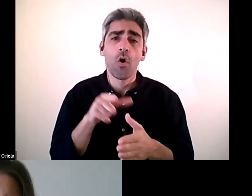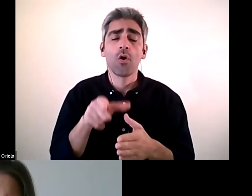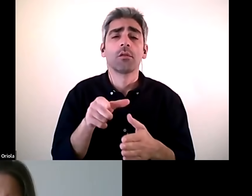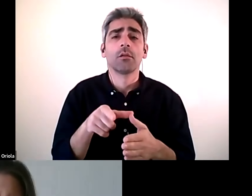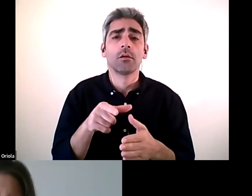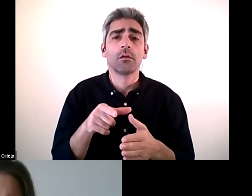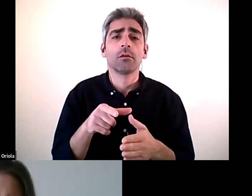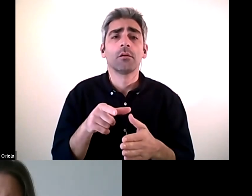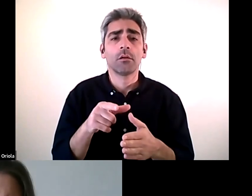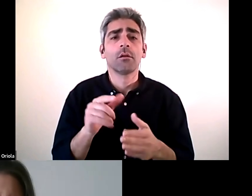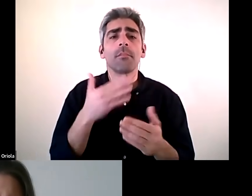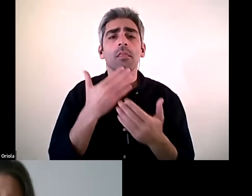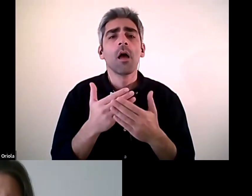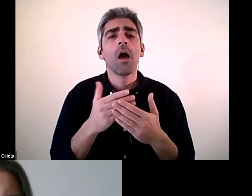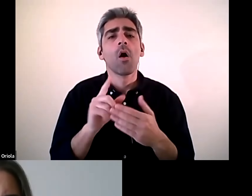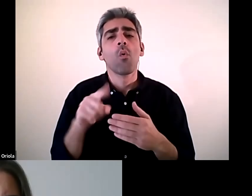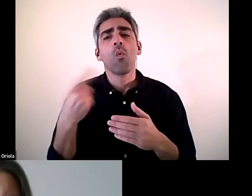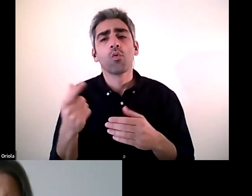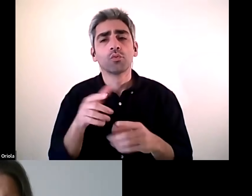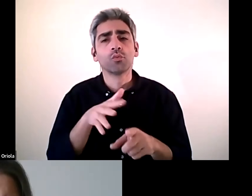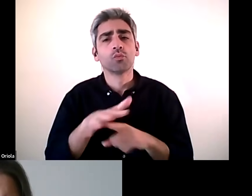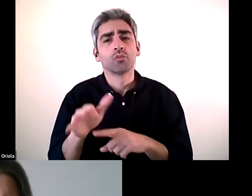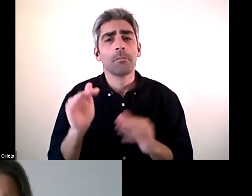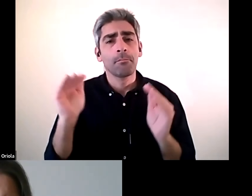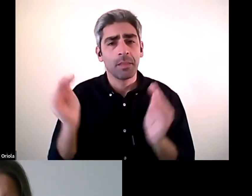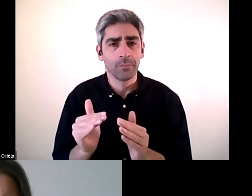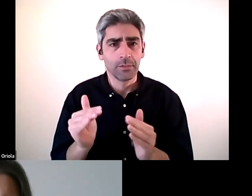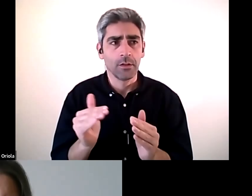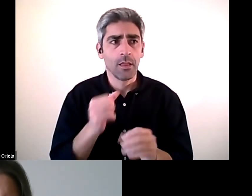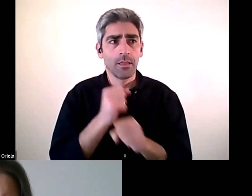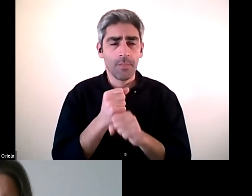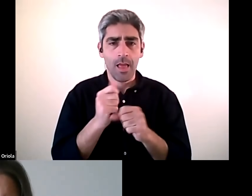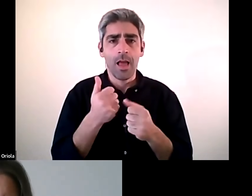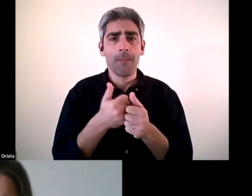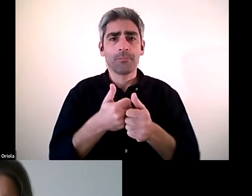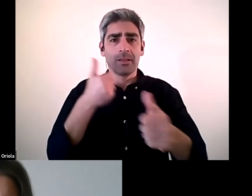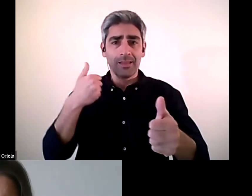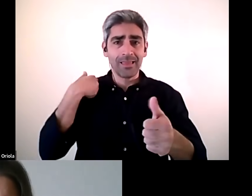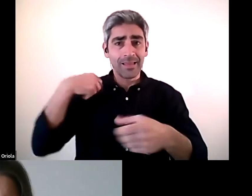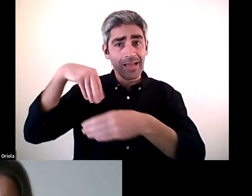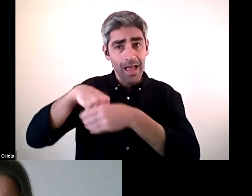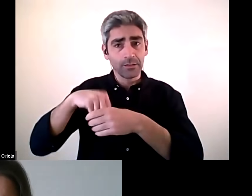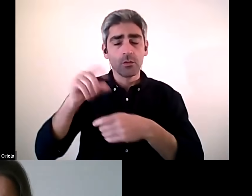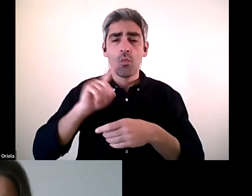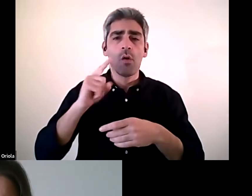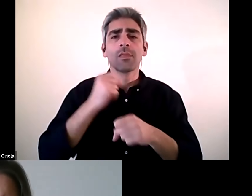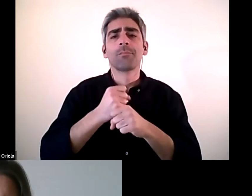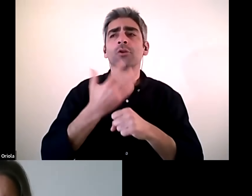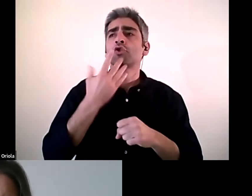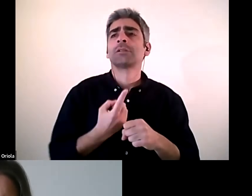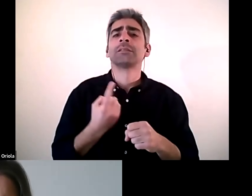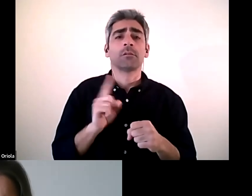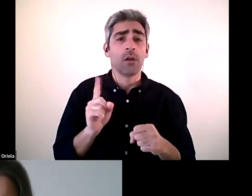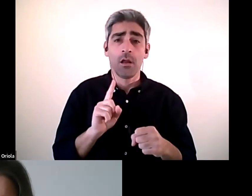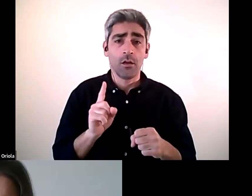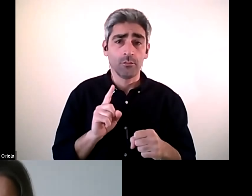pode minimizar outros impactos. Agora, trabalhar a partir de casa não passa a ser um trabalhar sozinho e,